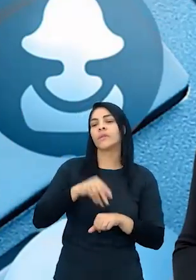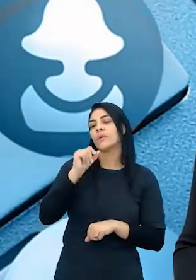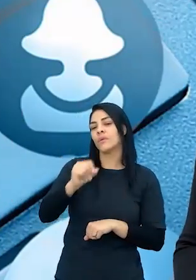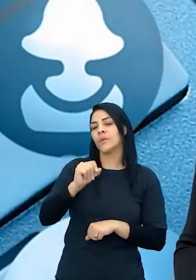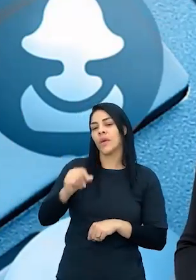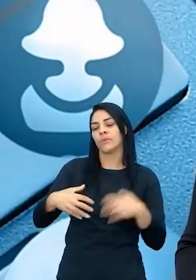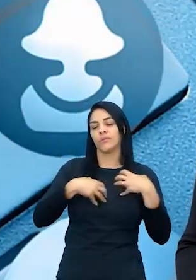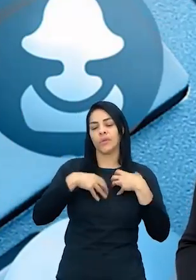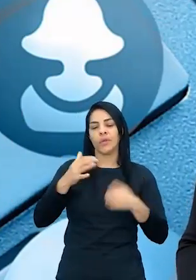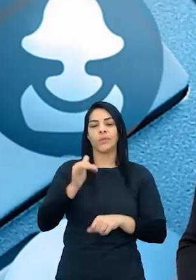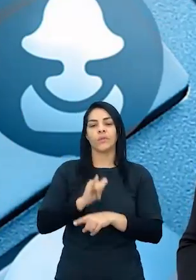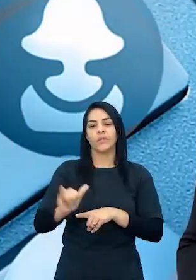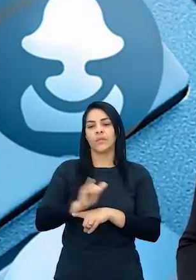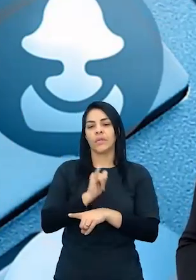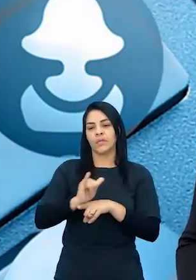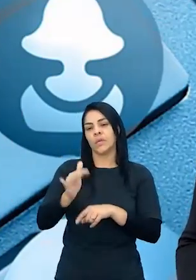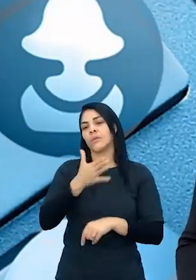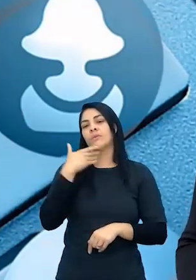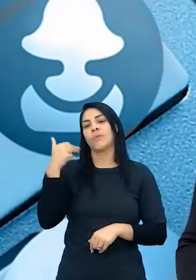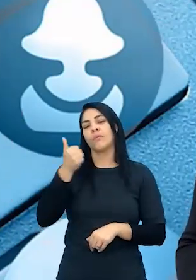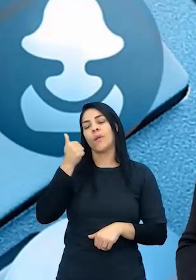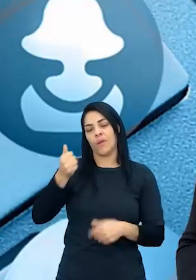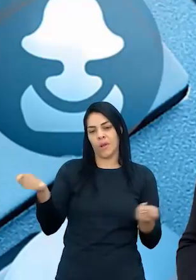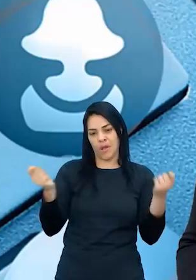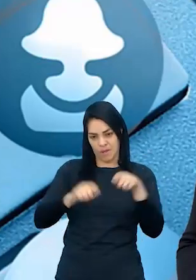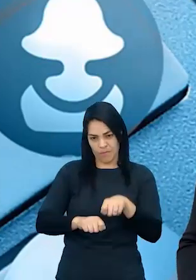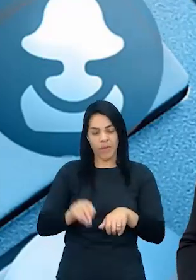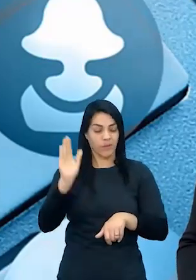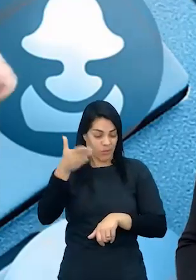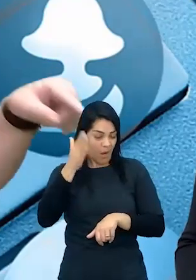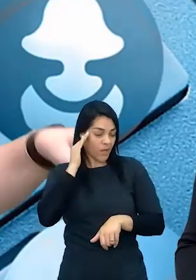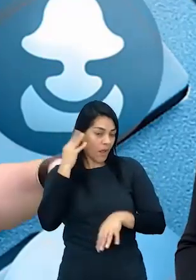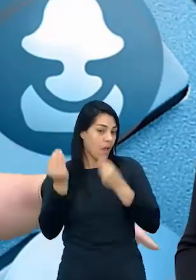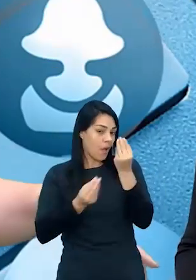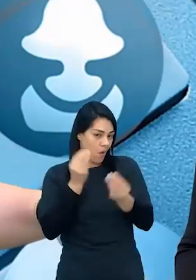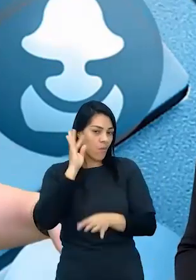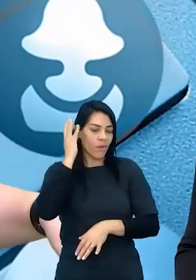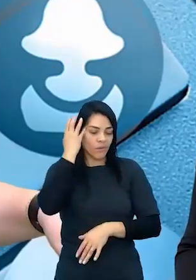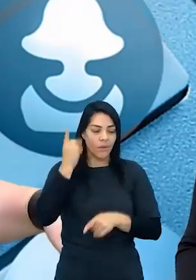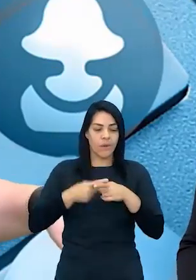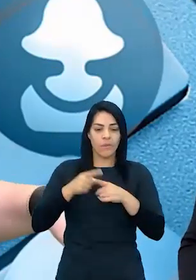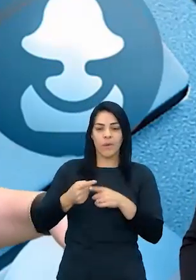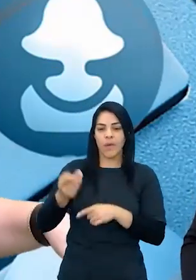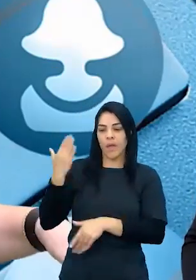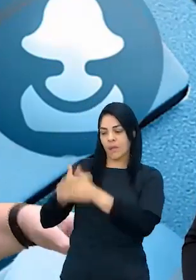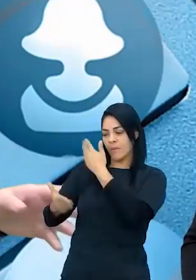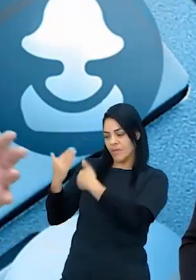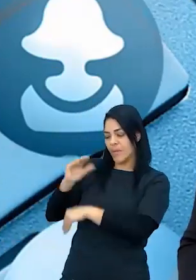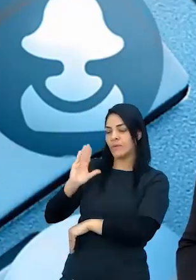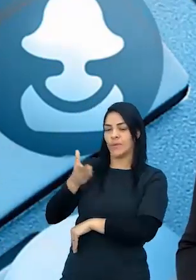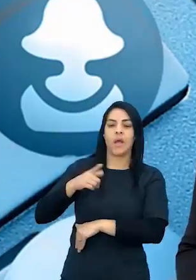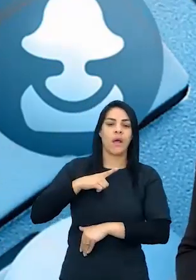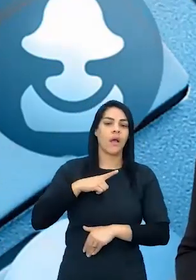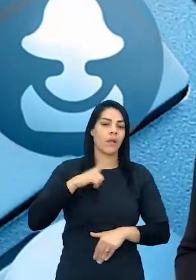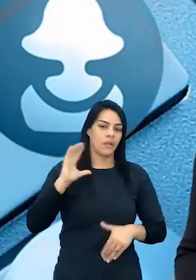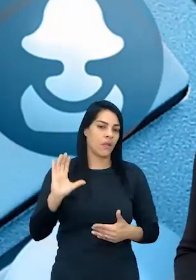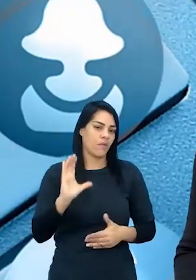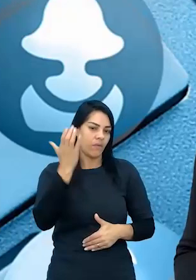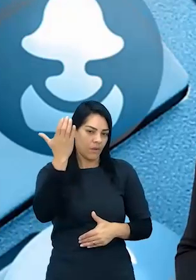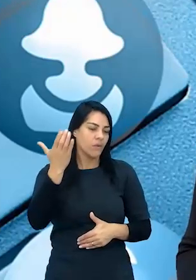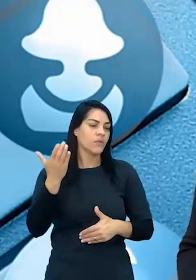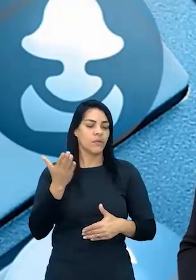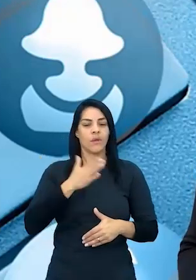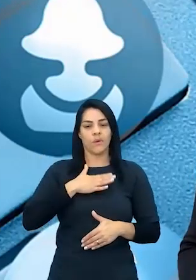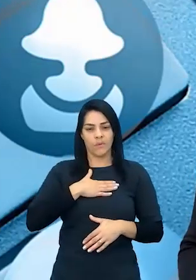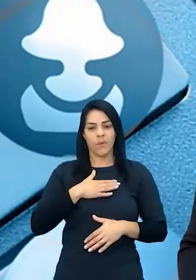melhor forma possível, que é o algoritmo. Então eu já sei como resolver, porque eu já passei por isso lá uma vez. Então eu usar todas as